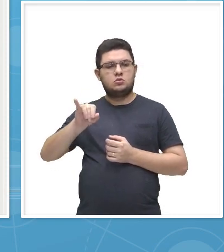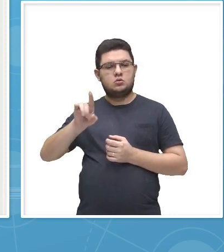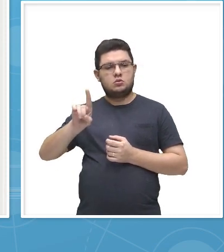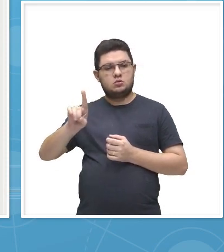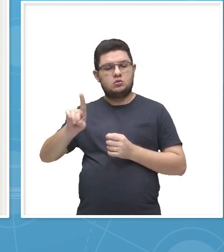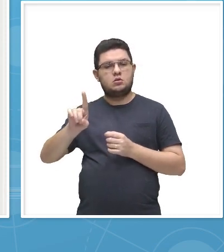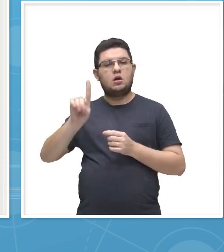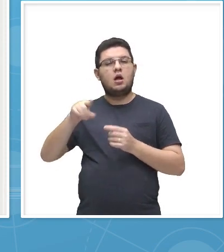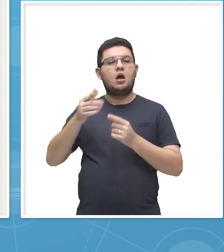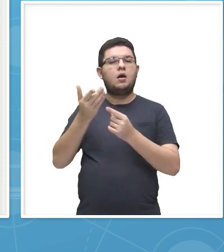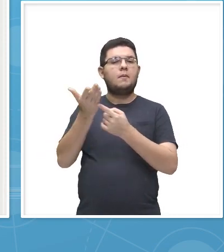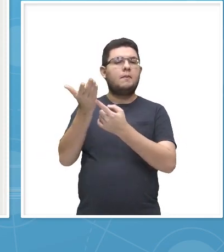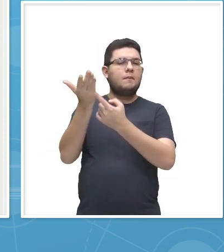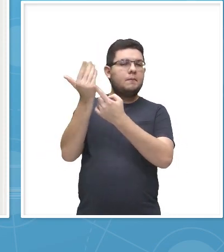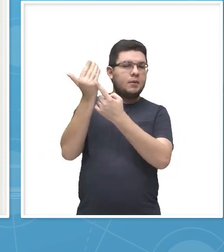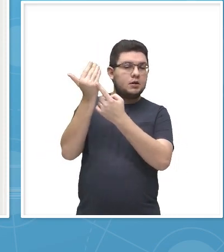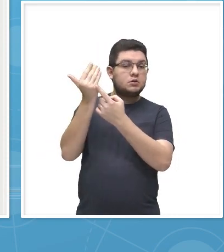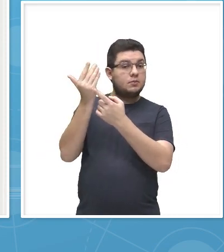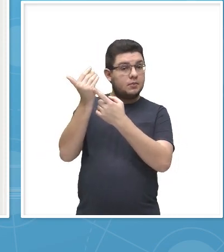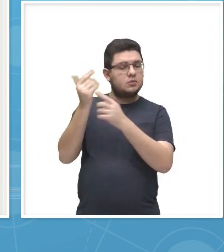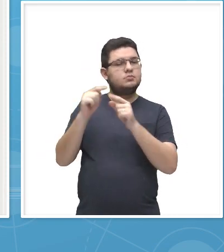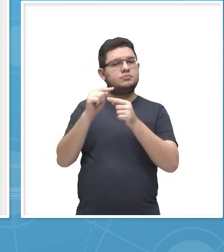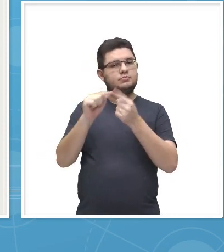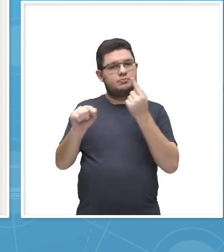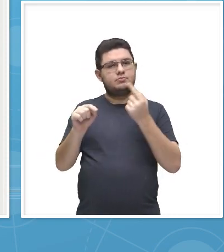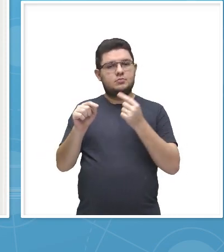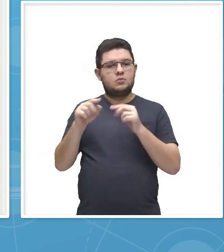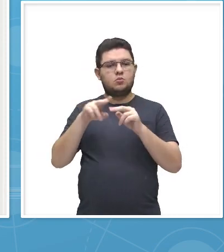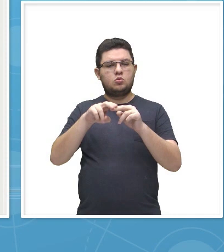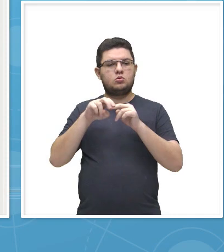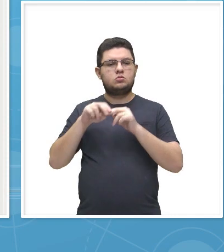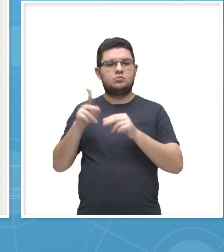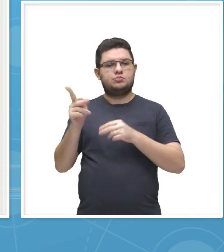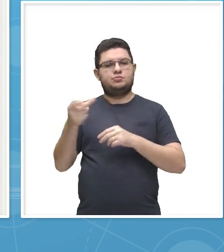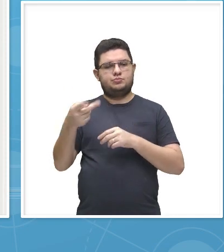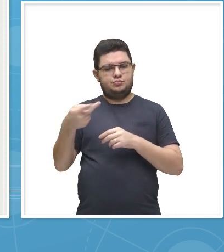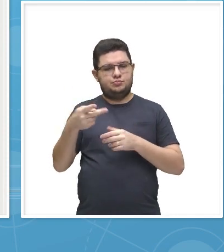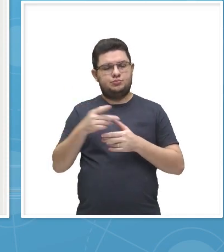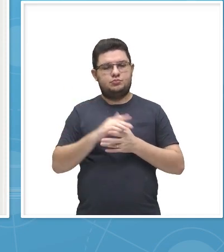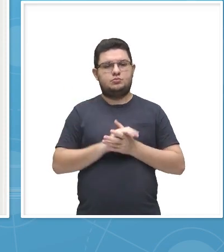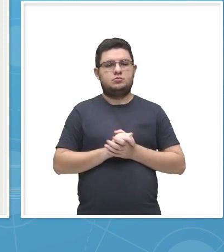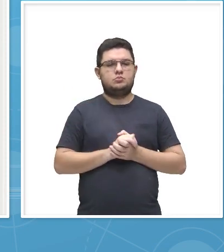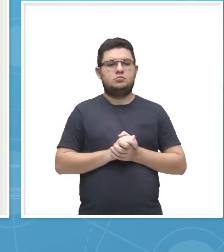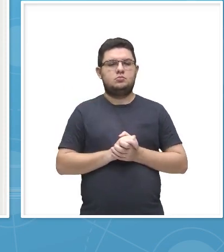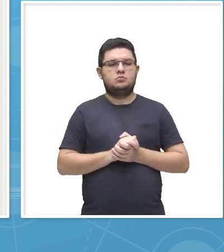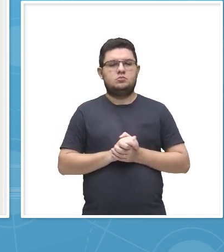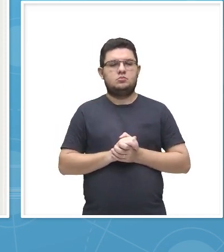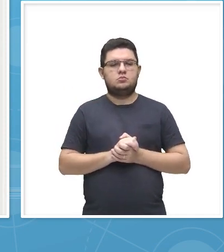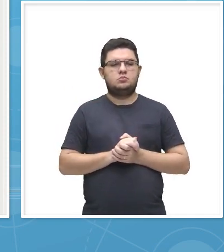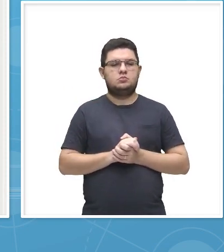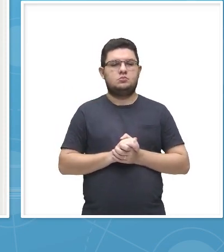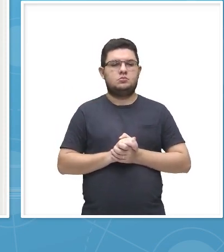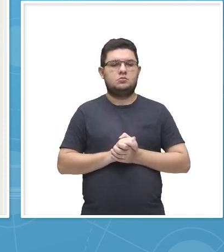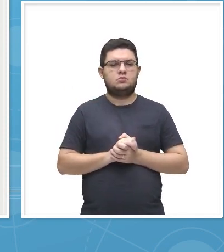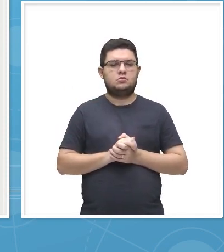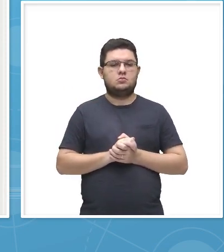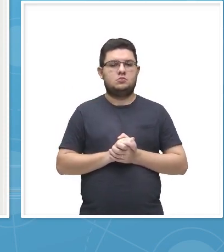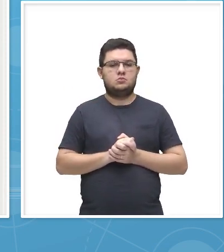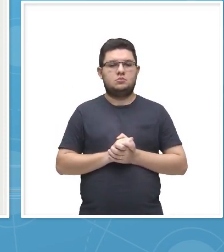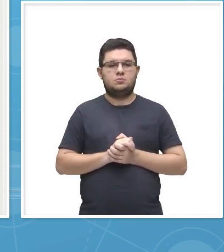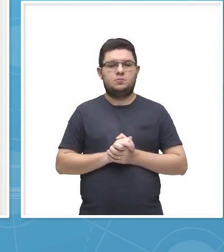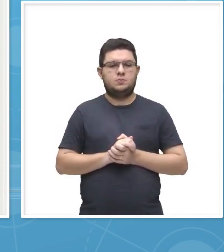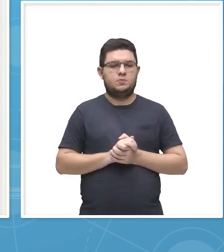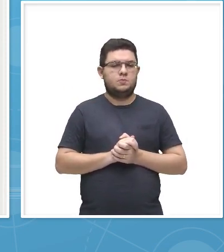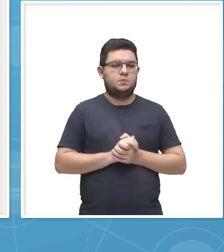conjugado no passado aqui tá gente essa característica do passado e tá na segunda pessoa do singular Então também não faz